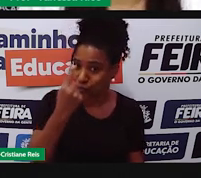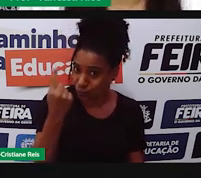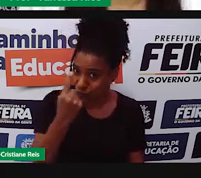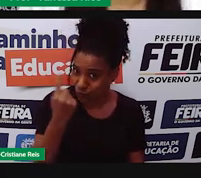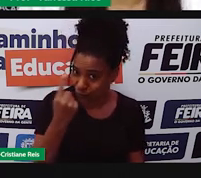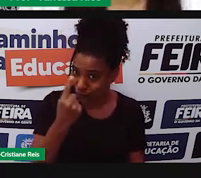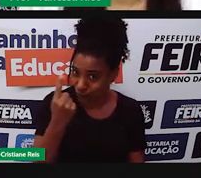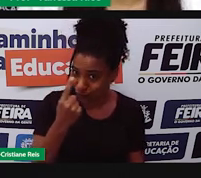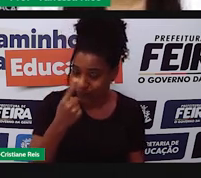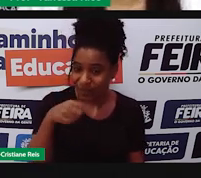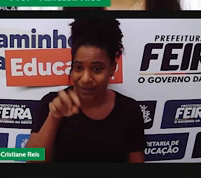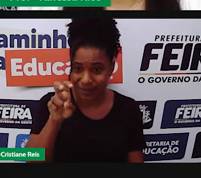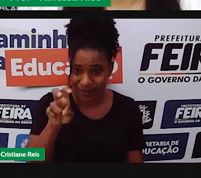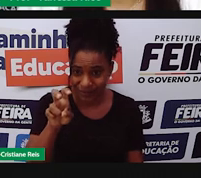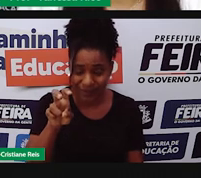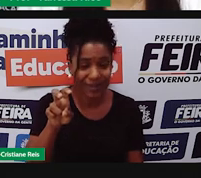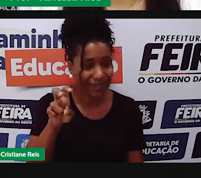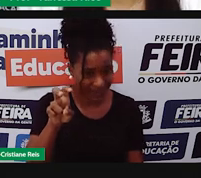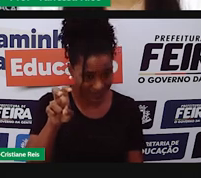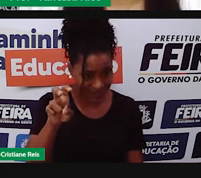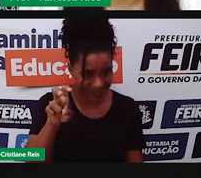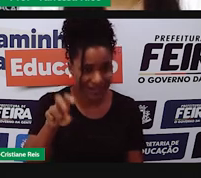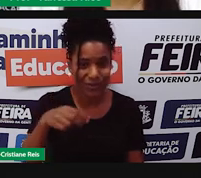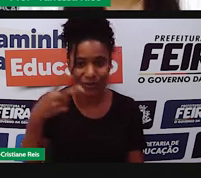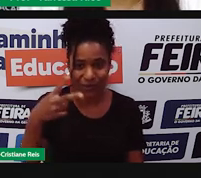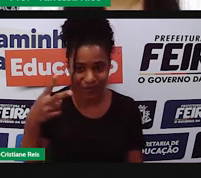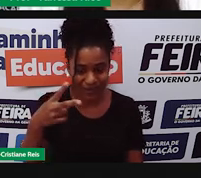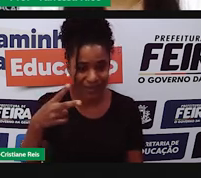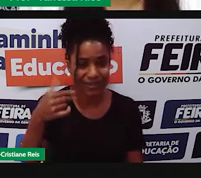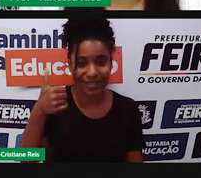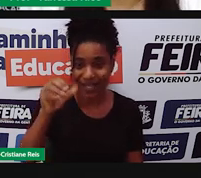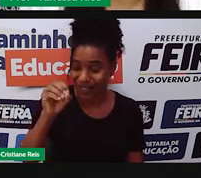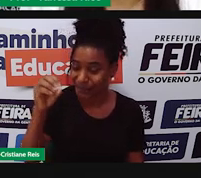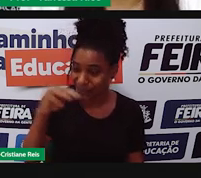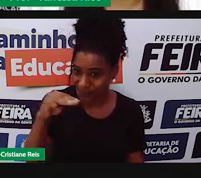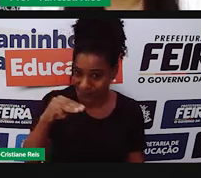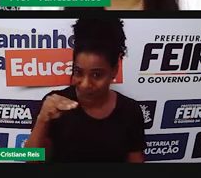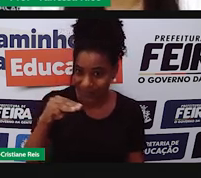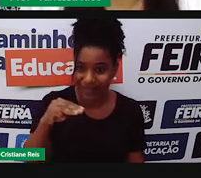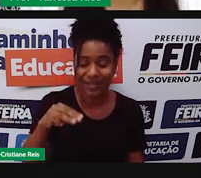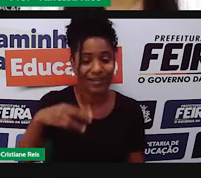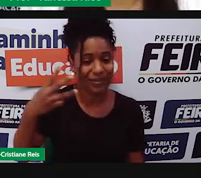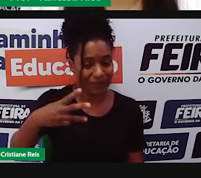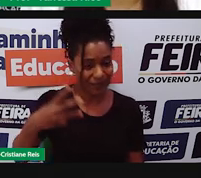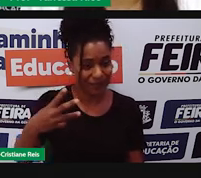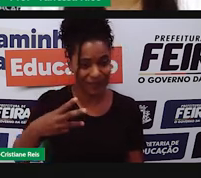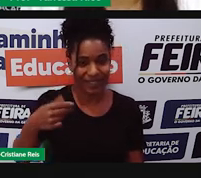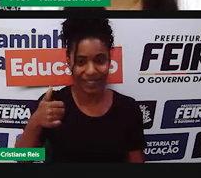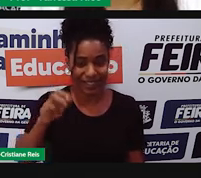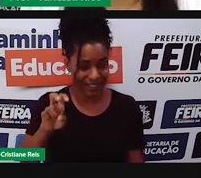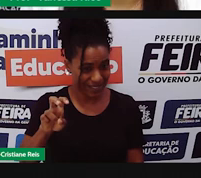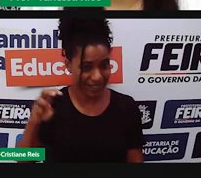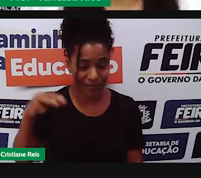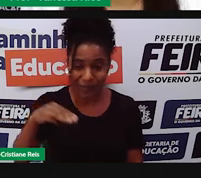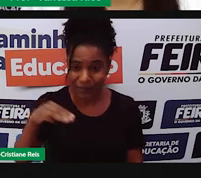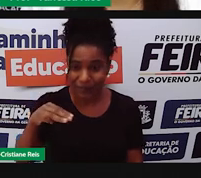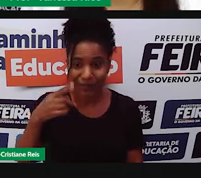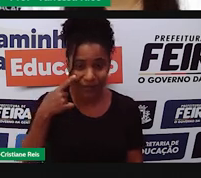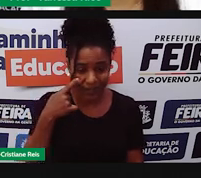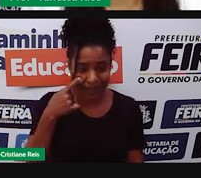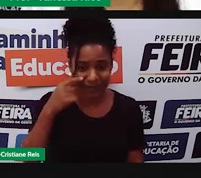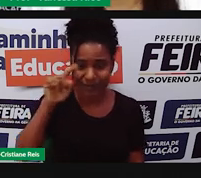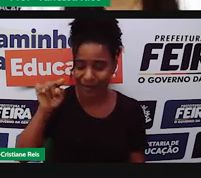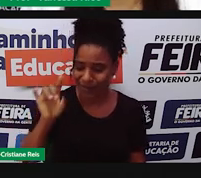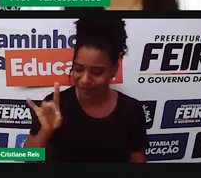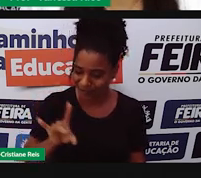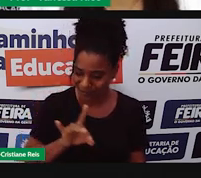minutos, 5. Quando vai para o 2, 10 minutos. Quando vai para o 3, 15 minutos. E